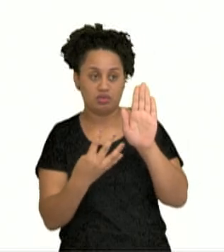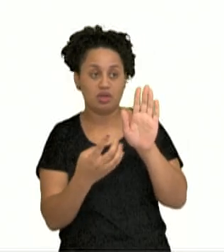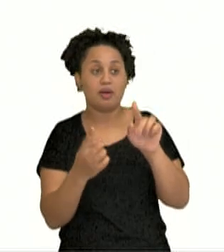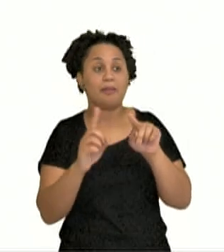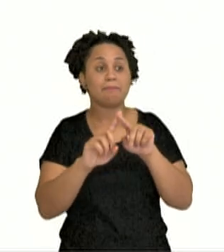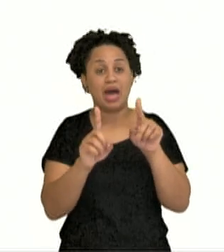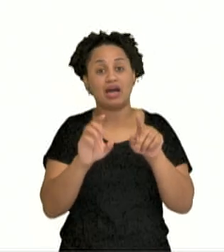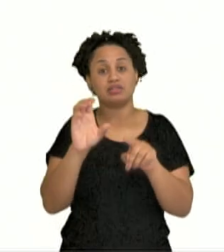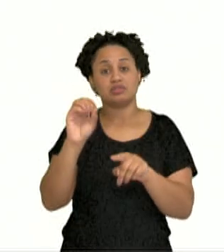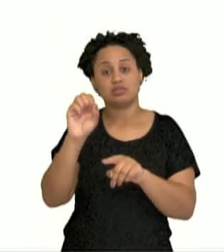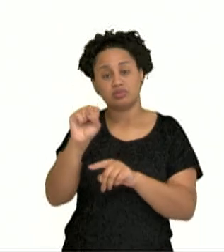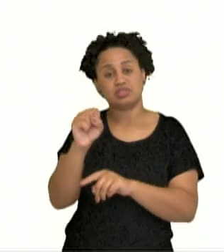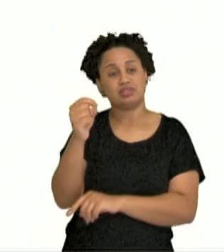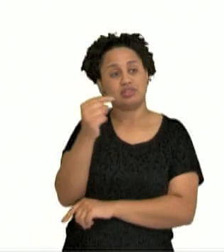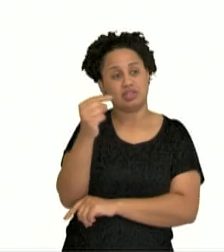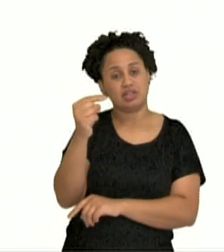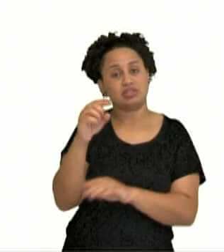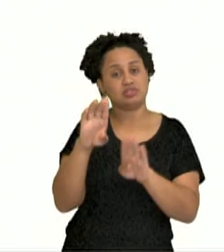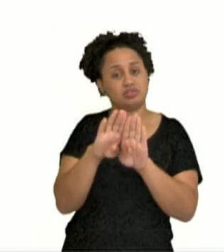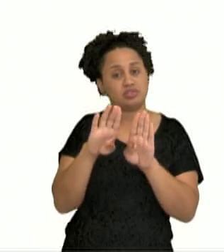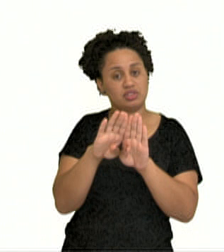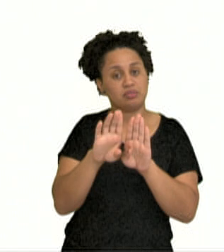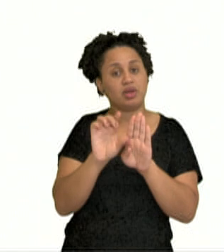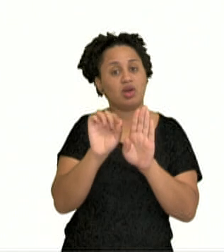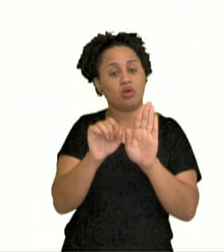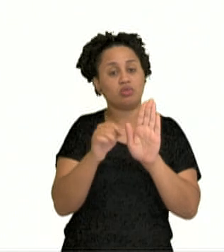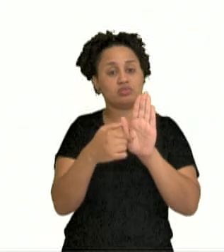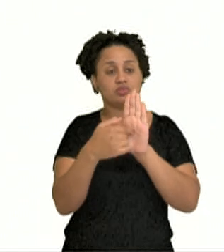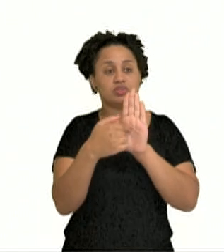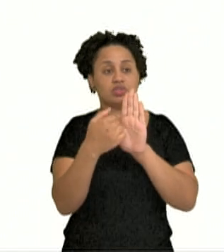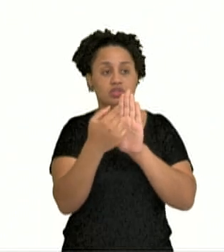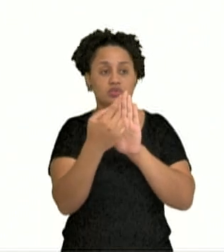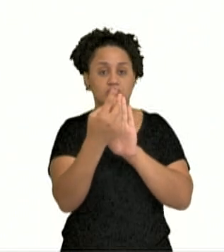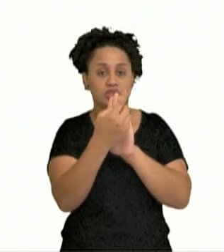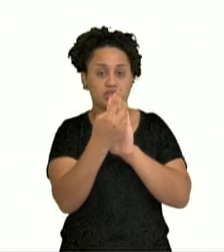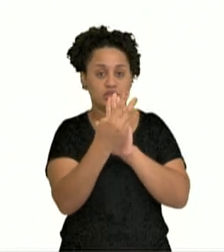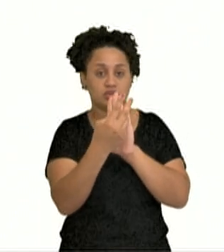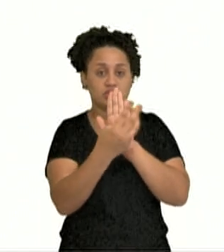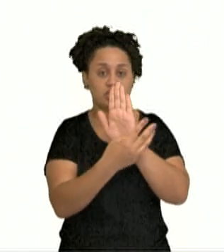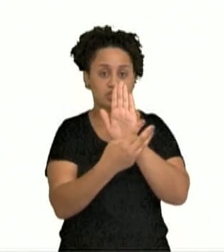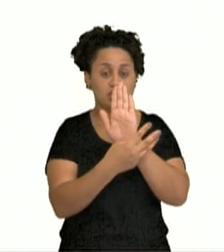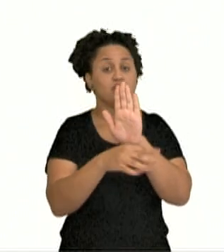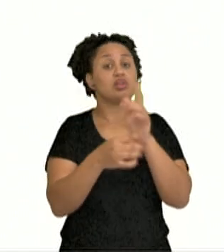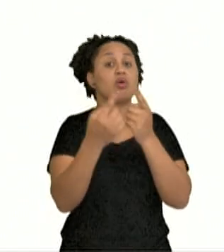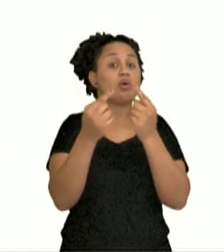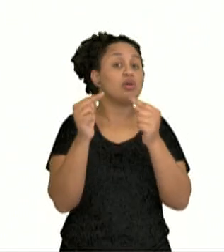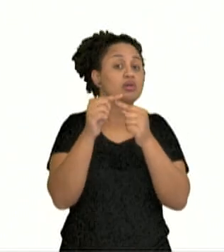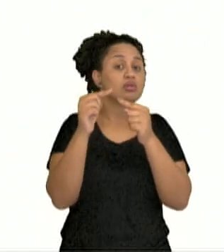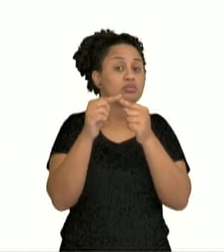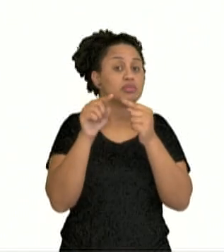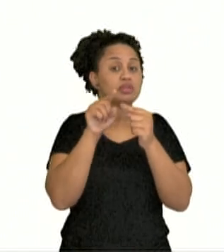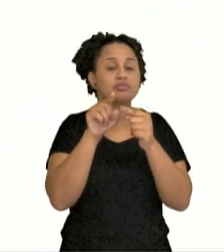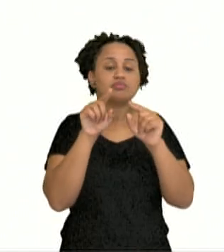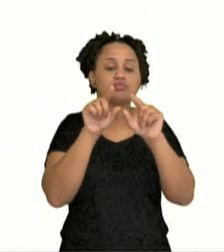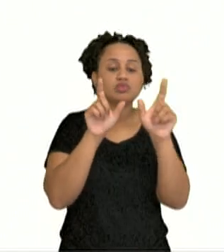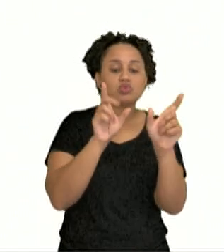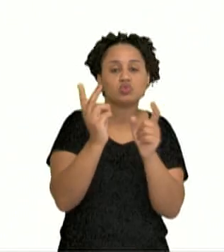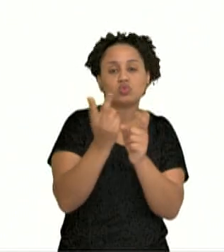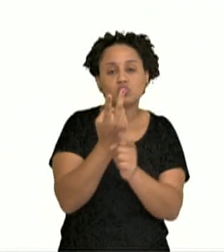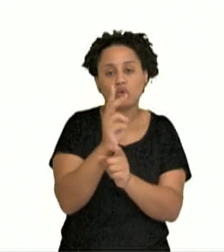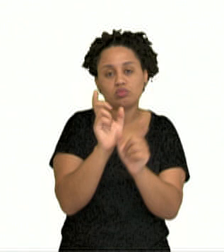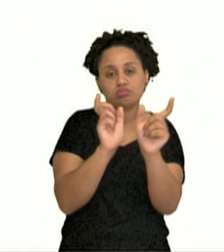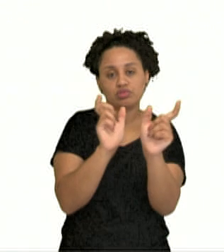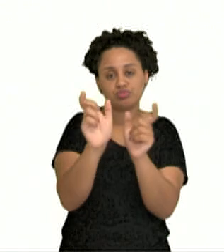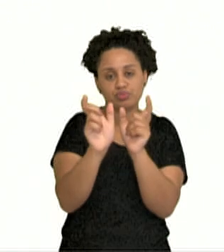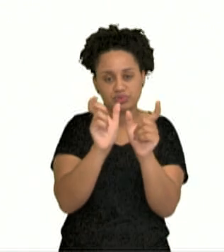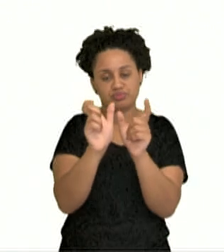seja negativo, e o cosseno é negativo no segundo e terceiro quadrante. Então, essa condição